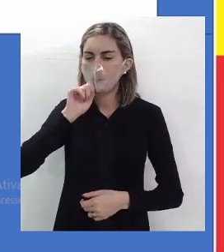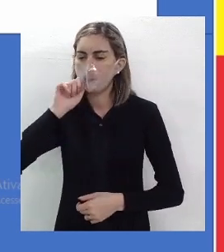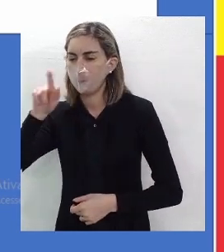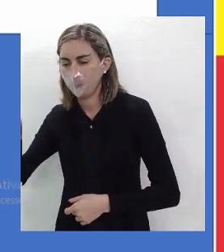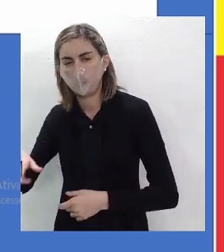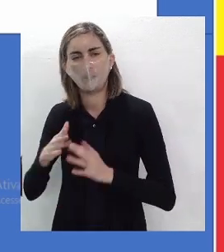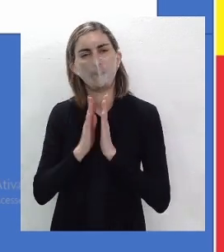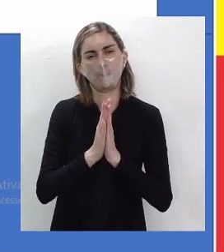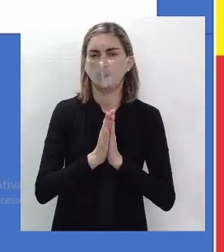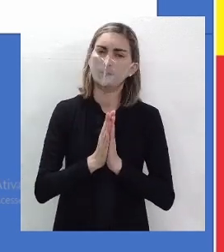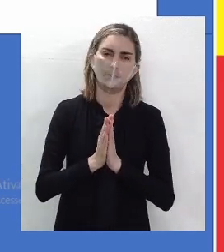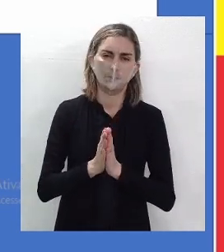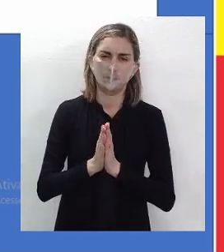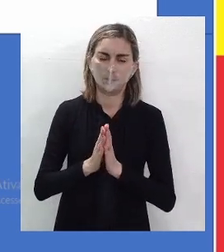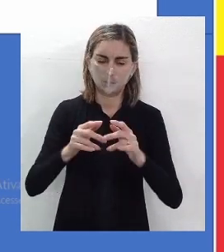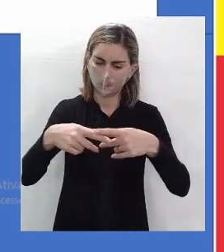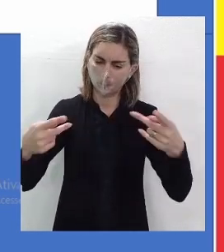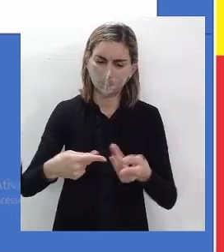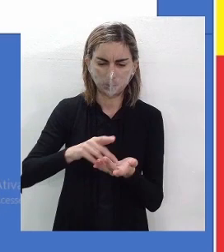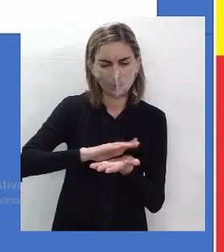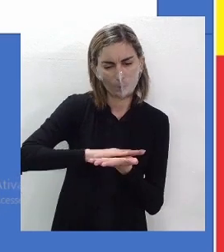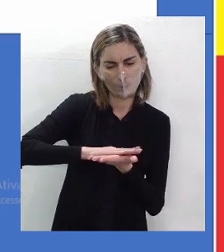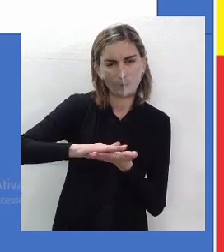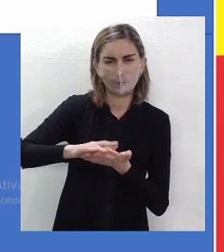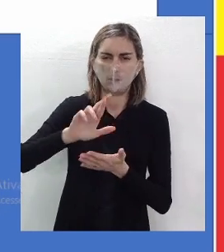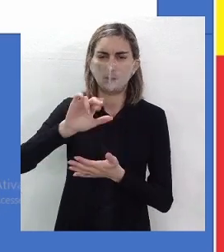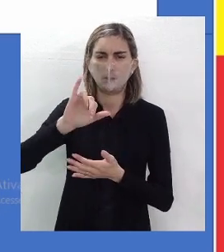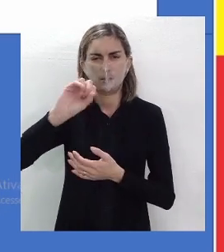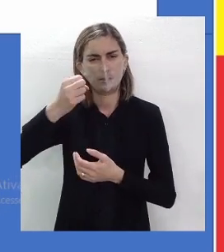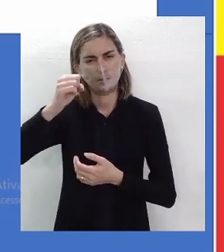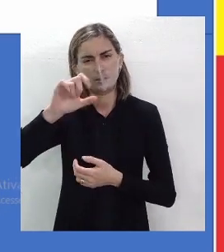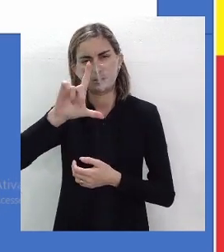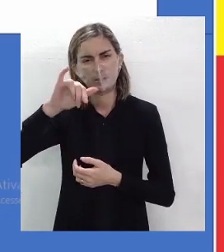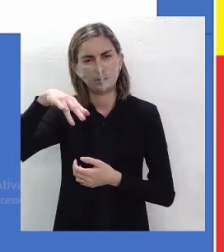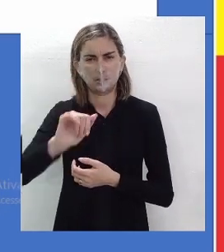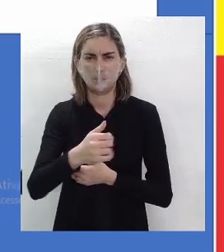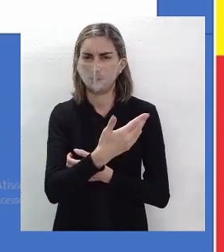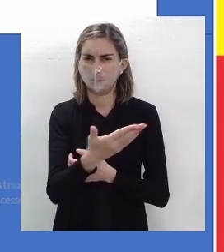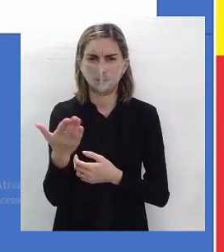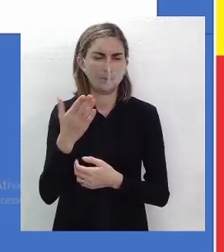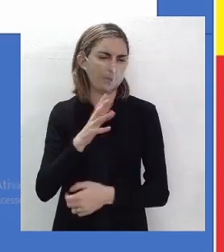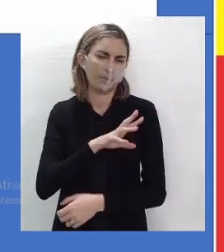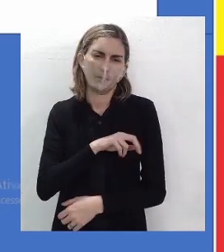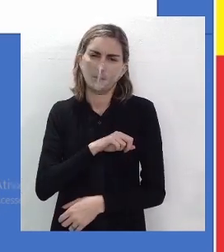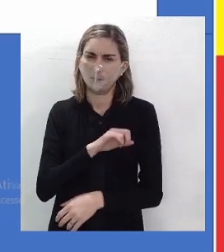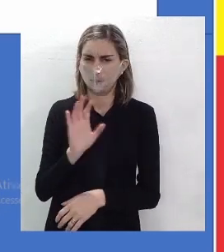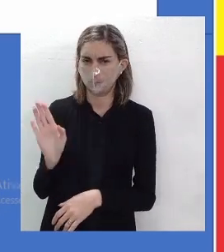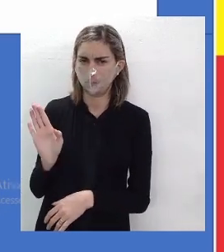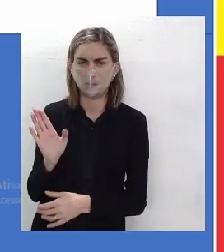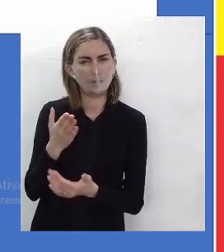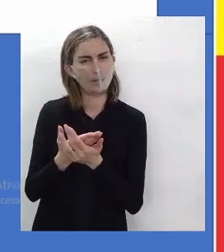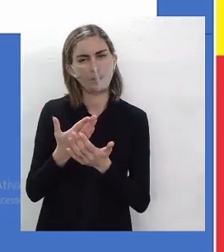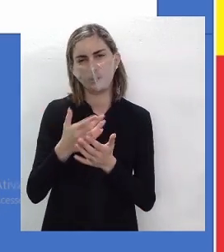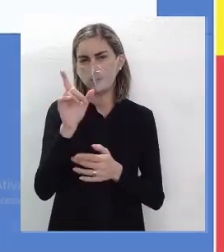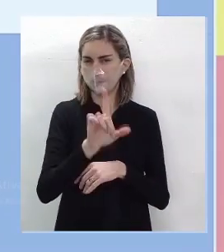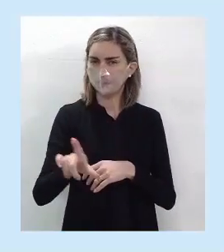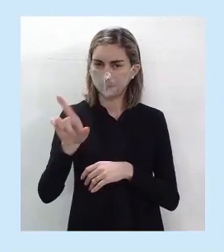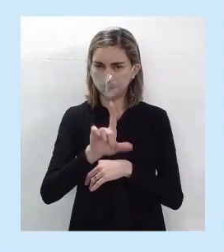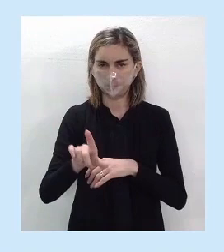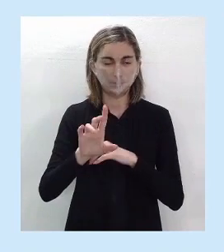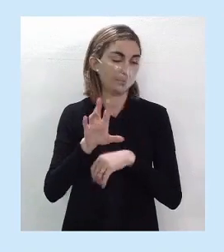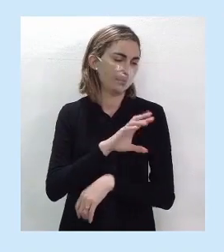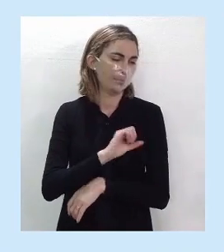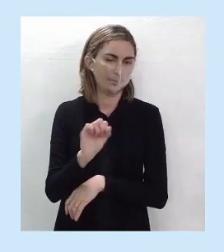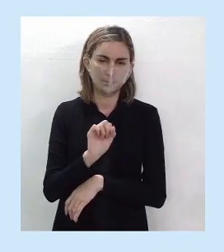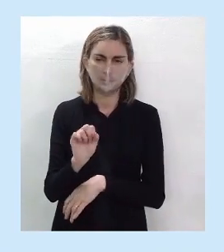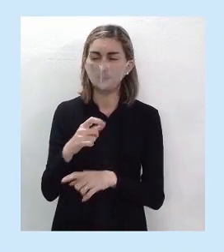Por favor. Prato Raso por Raíssa Lima. Eu queria dizer para vocês que eu adoro aula de literatura.